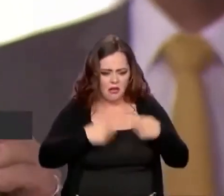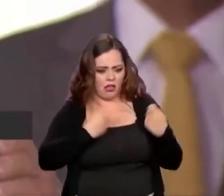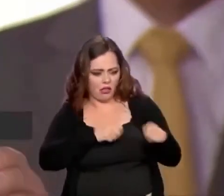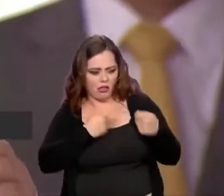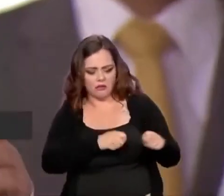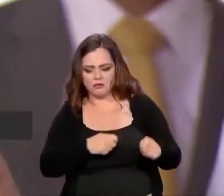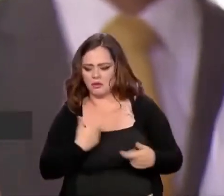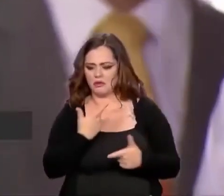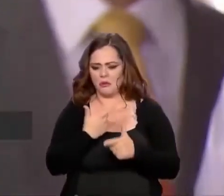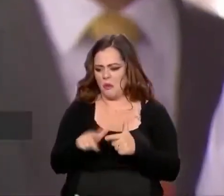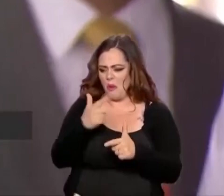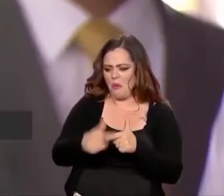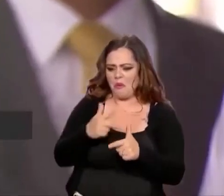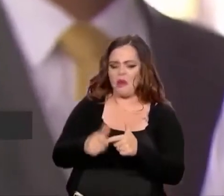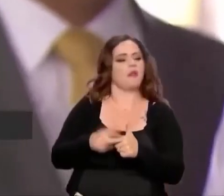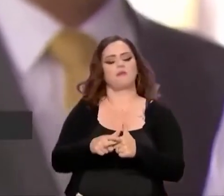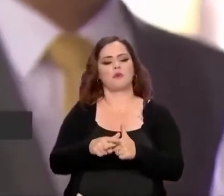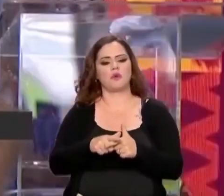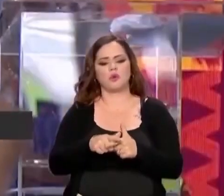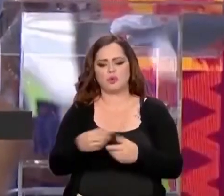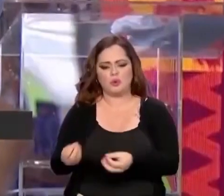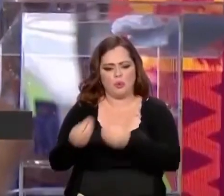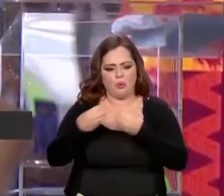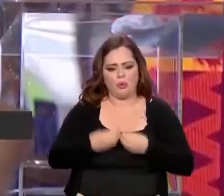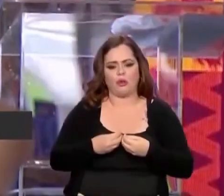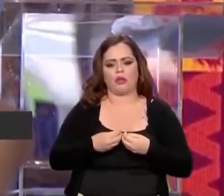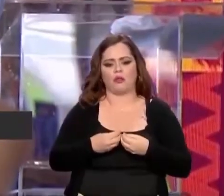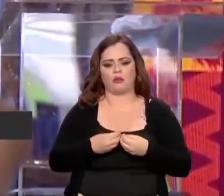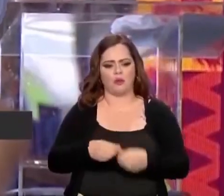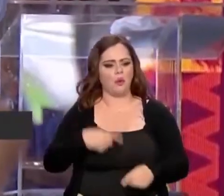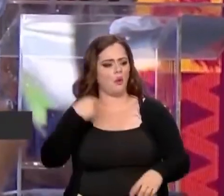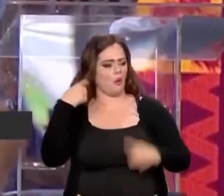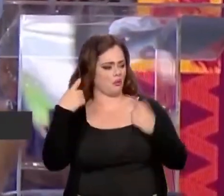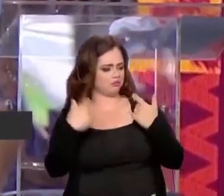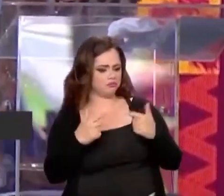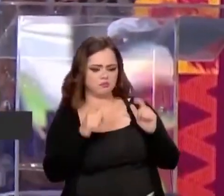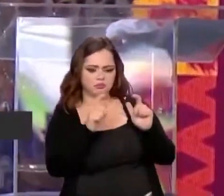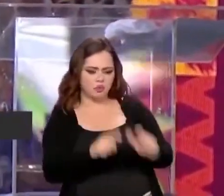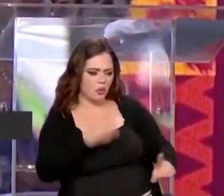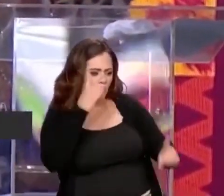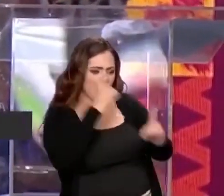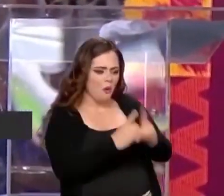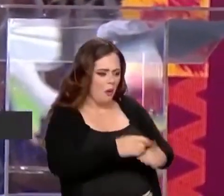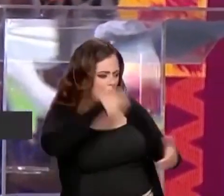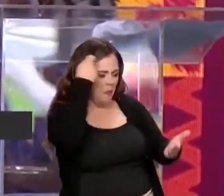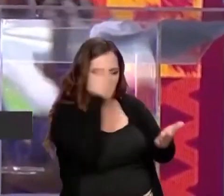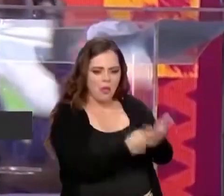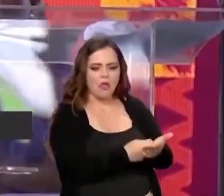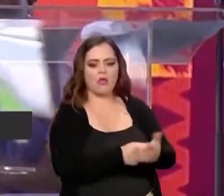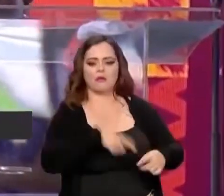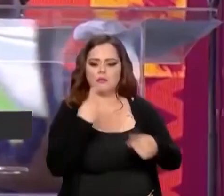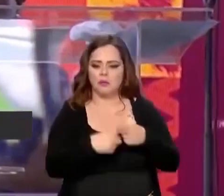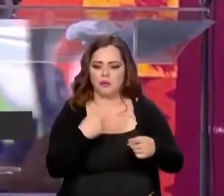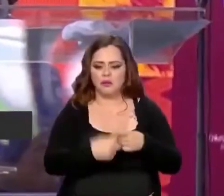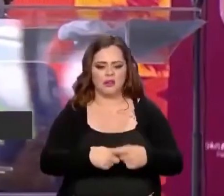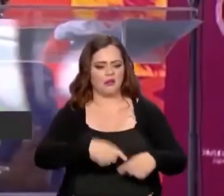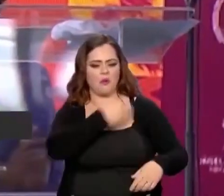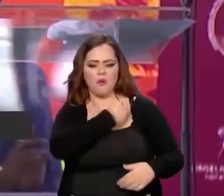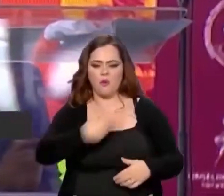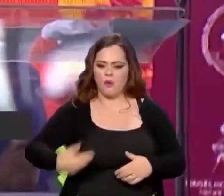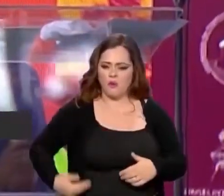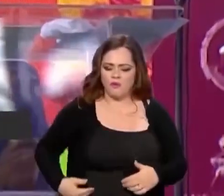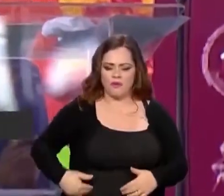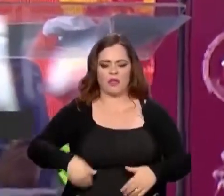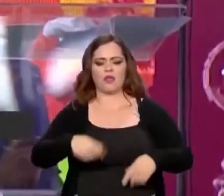tenho problema nenhum de me cobrar. Aonde me encontrarem, cobrem. Porque o governo existe